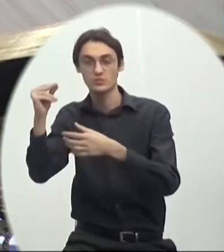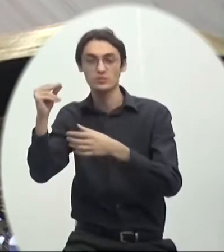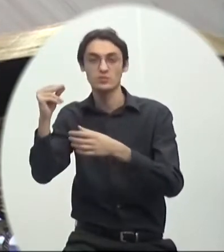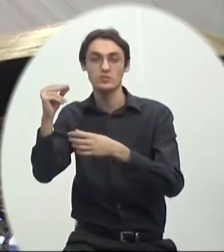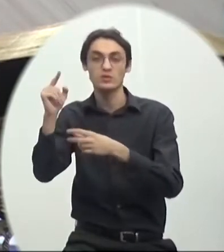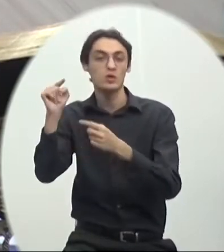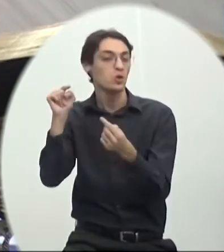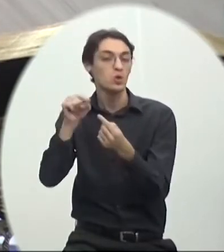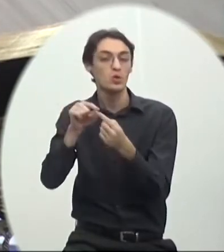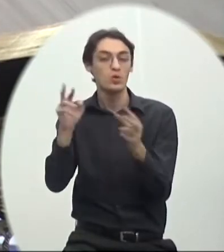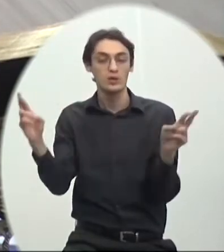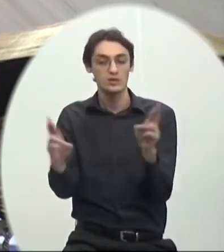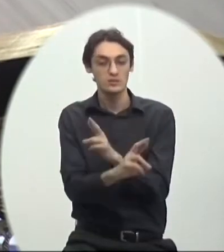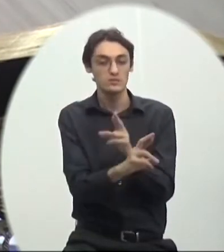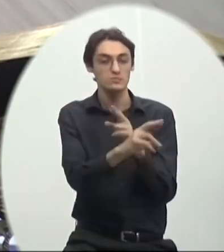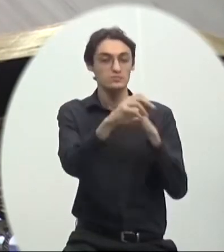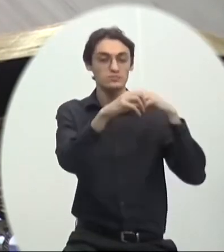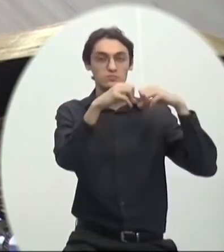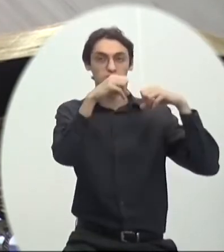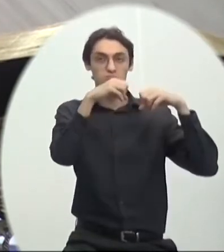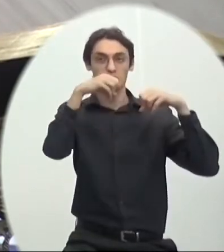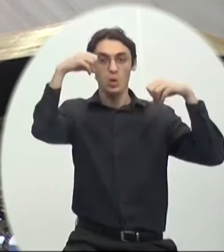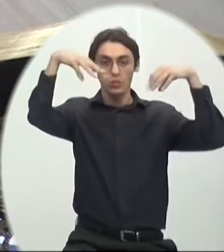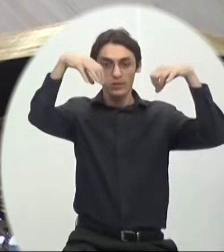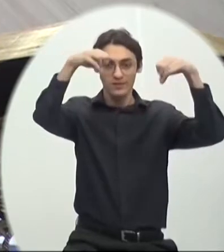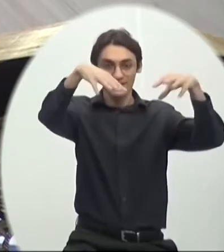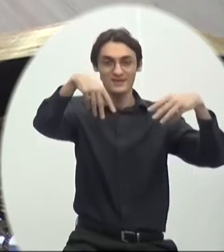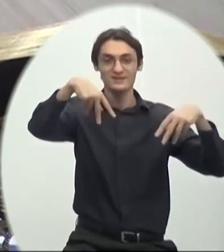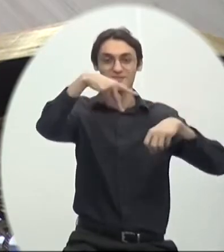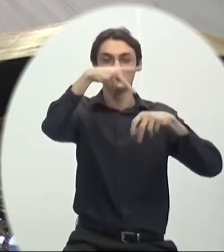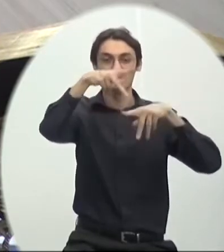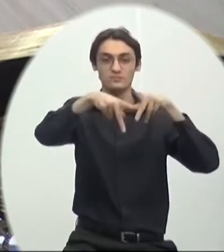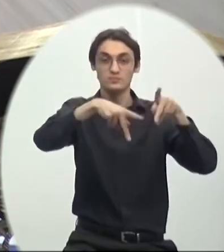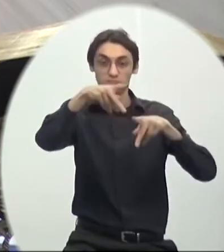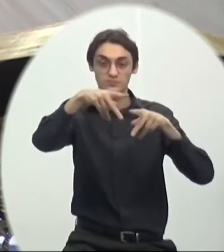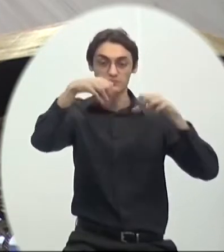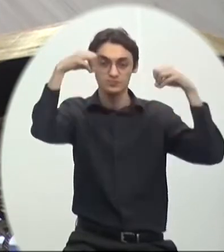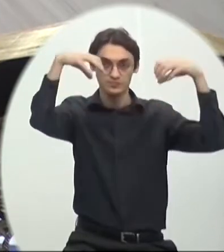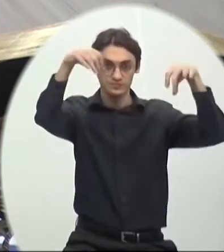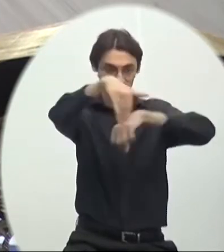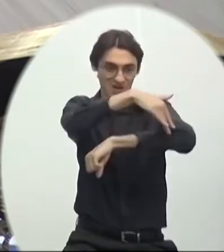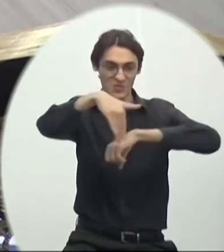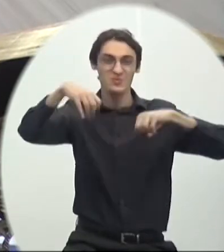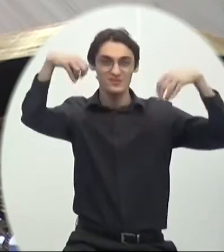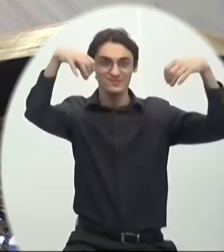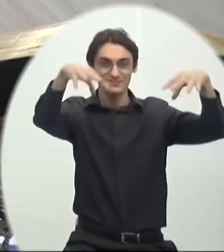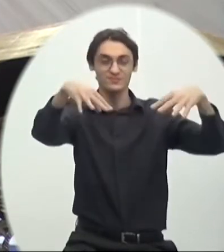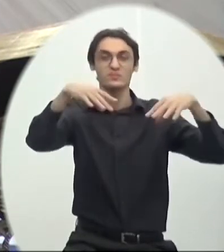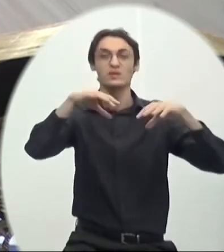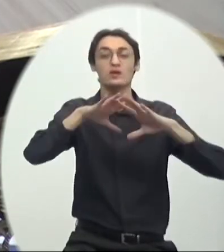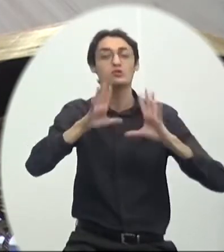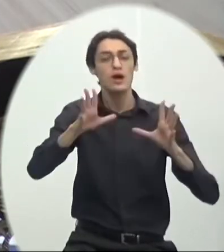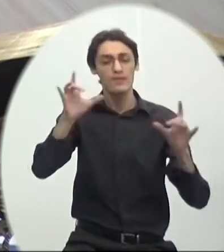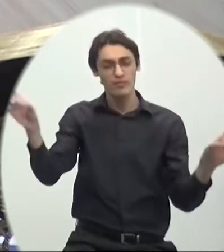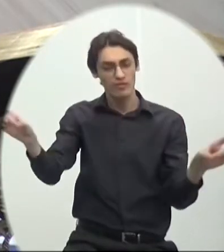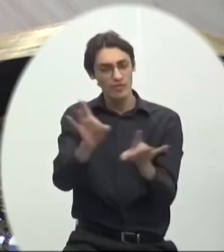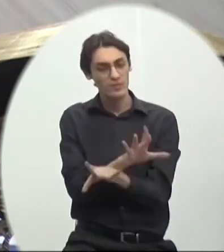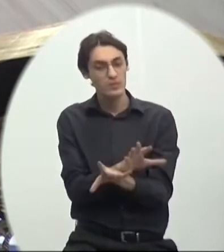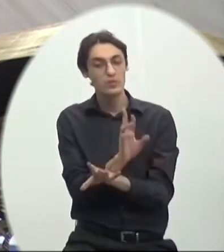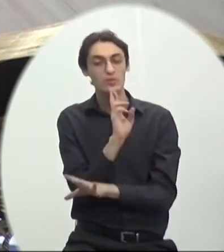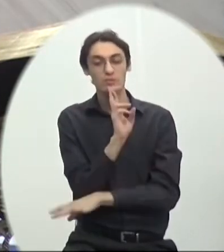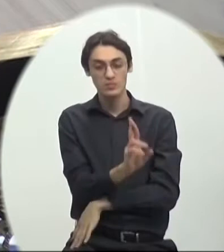referente à iluminação pública, caso já tenha sido concluída, qual o resultado? Encaminhar